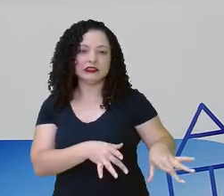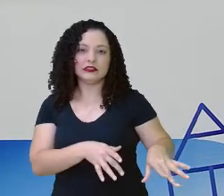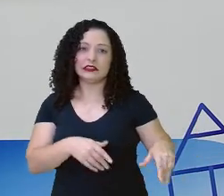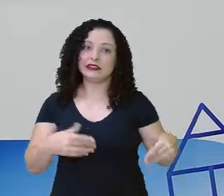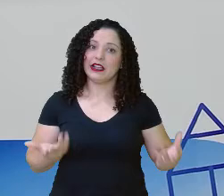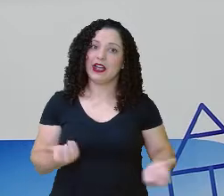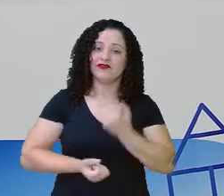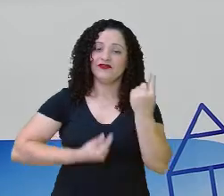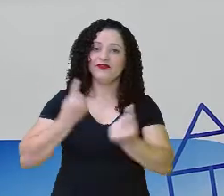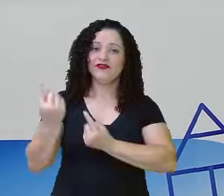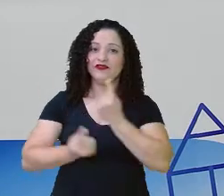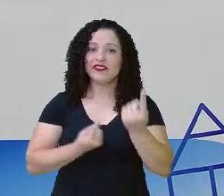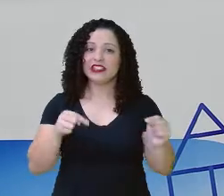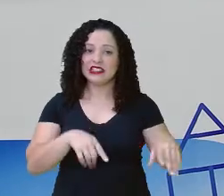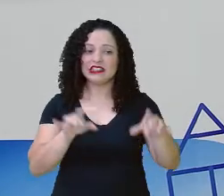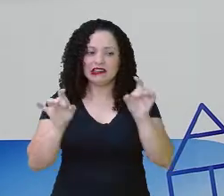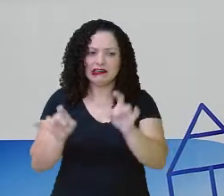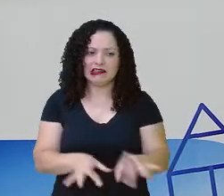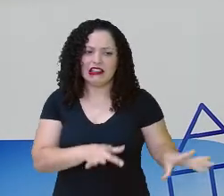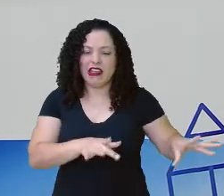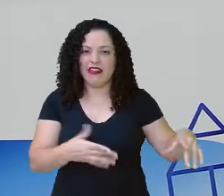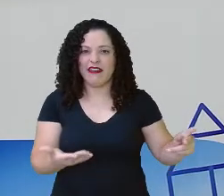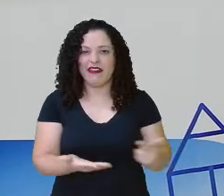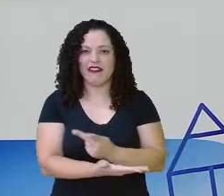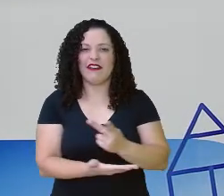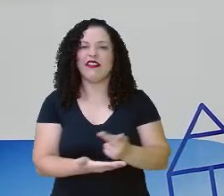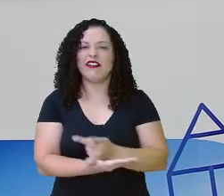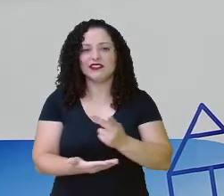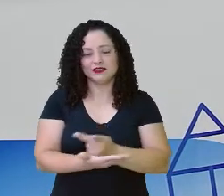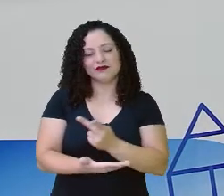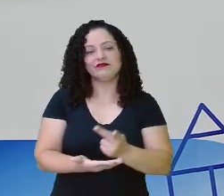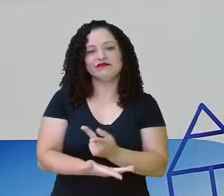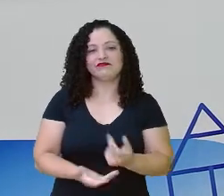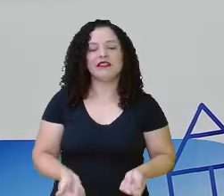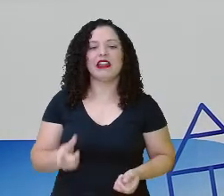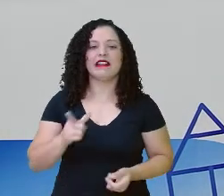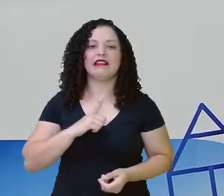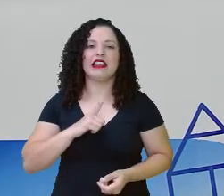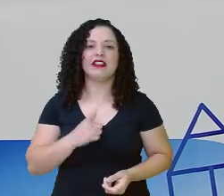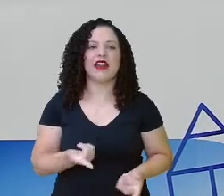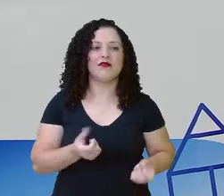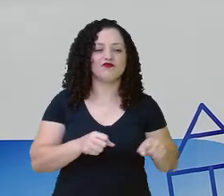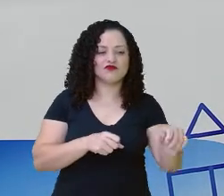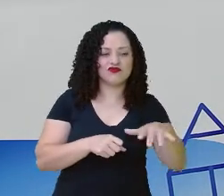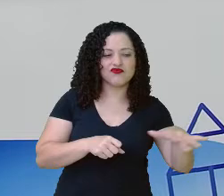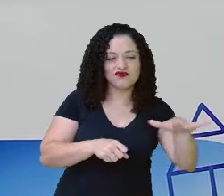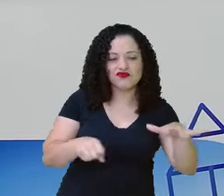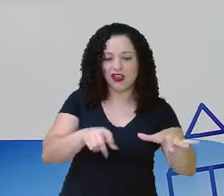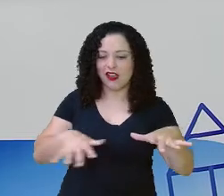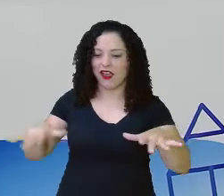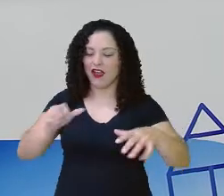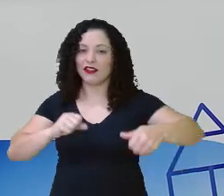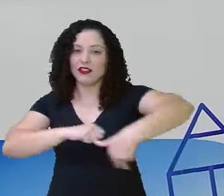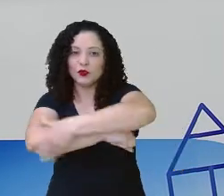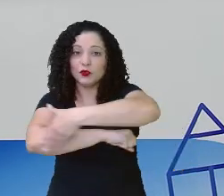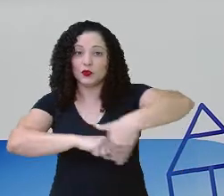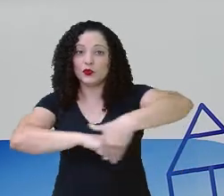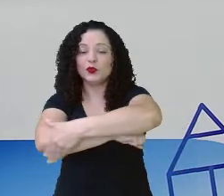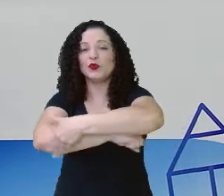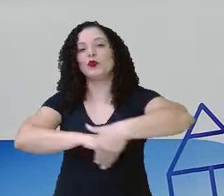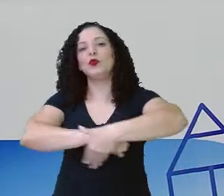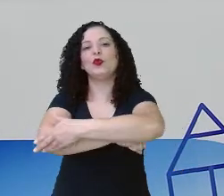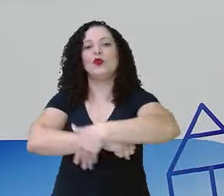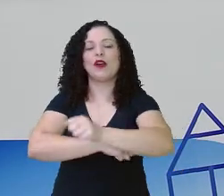que muitas vezes não é descartado de uma maneira correta, vai parar em espaços na rua,